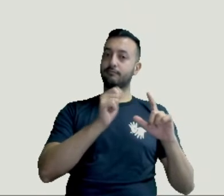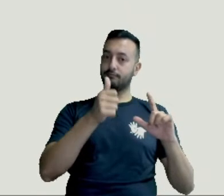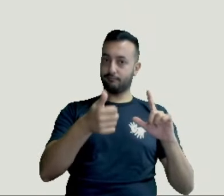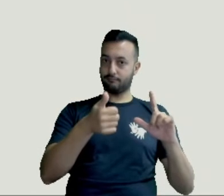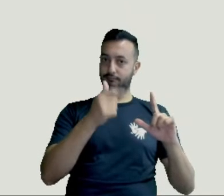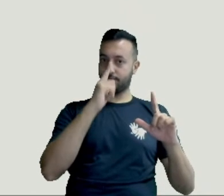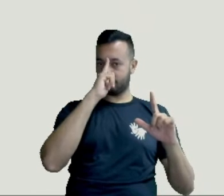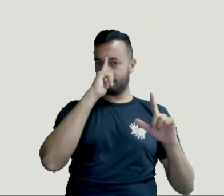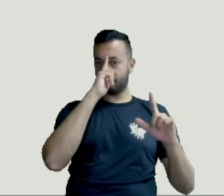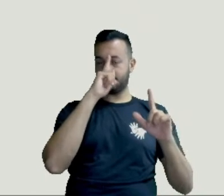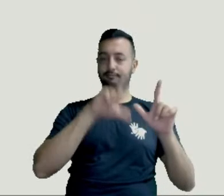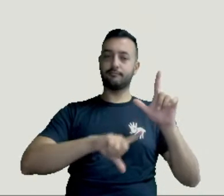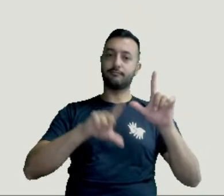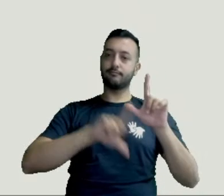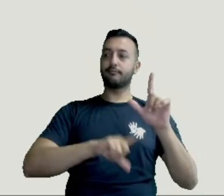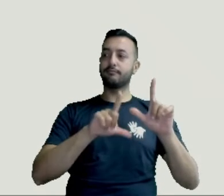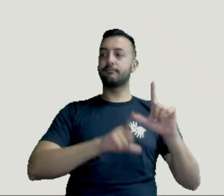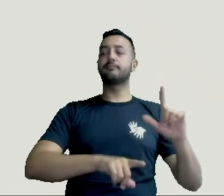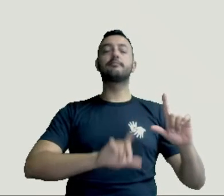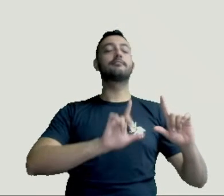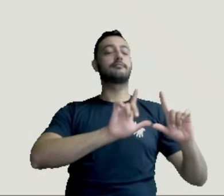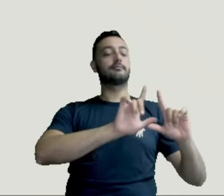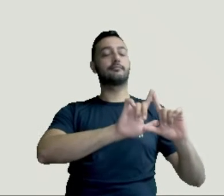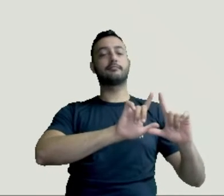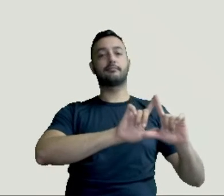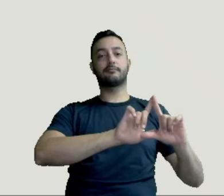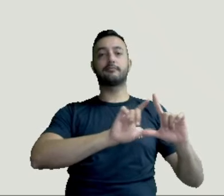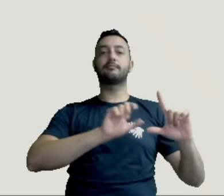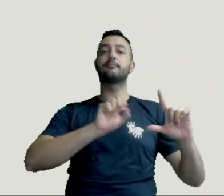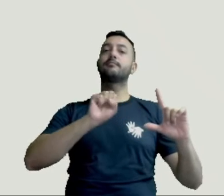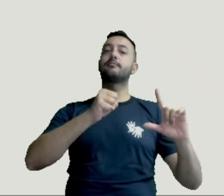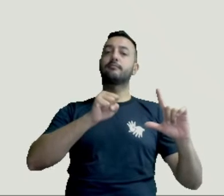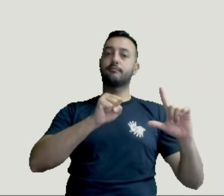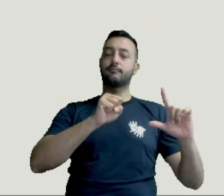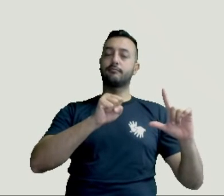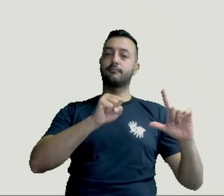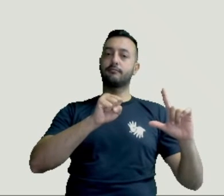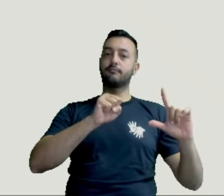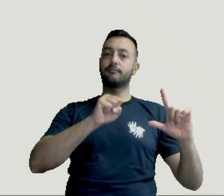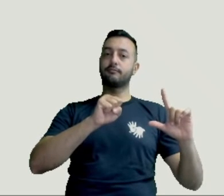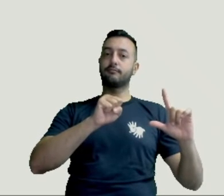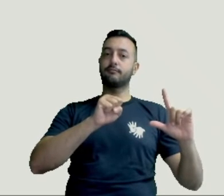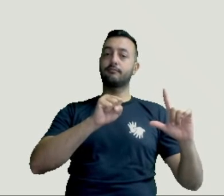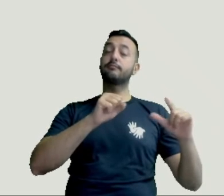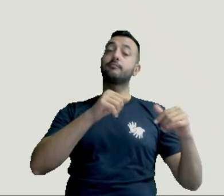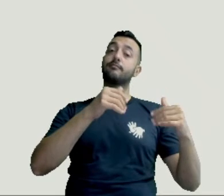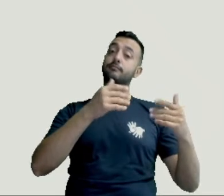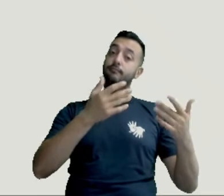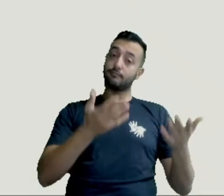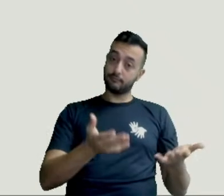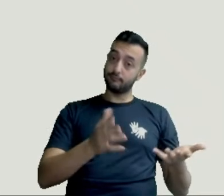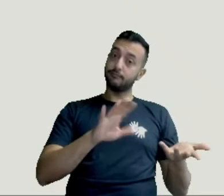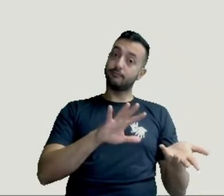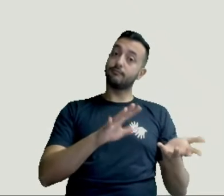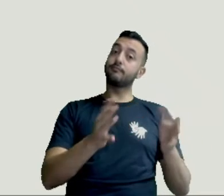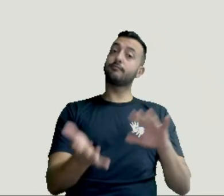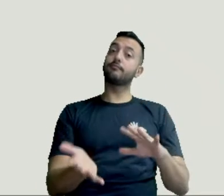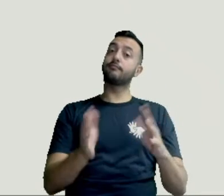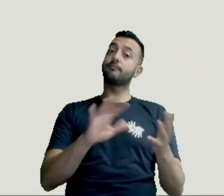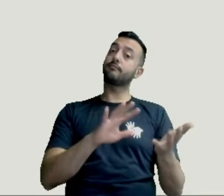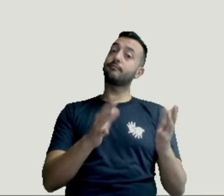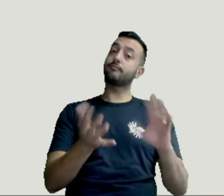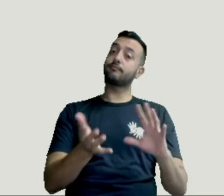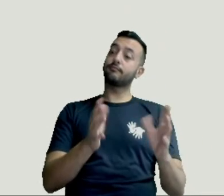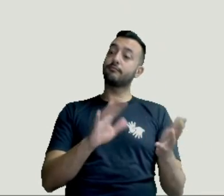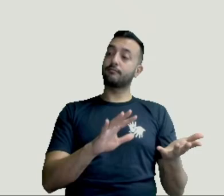bom? Então, tem um delta S. Esse delta S é uma variação. O que quer dizer